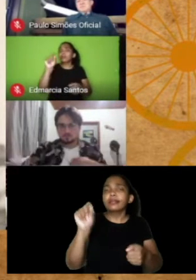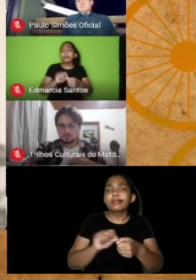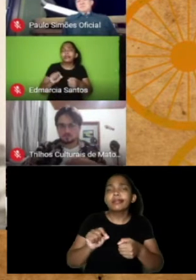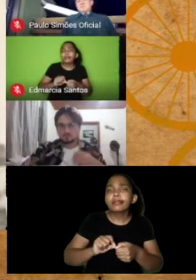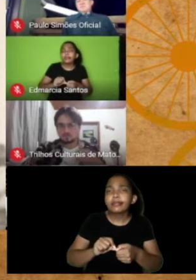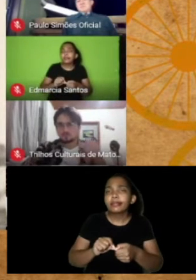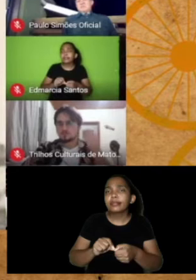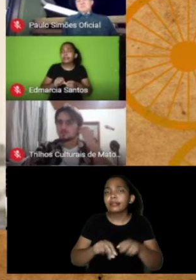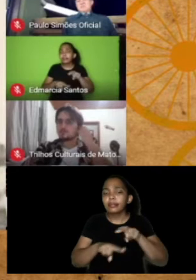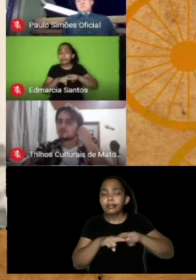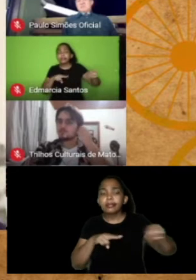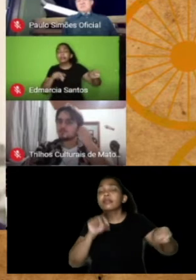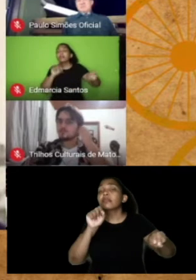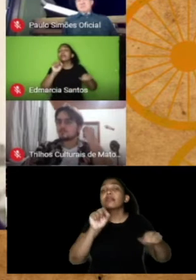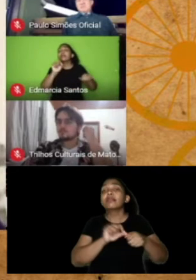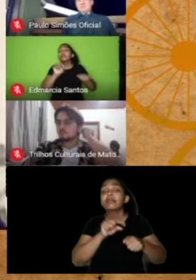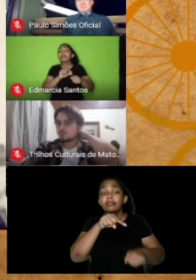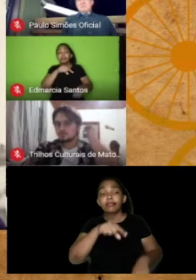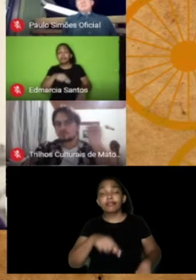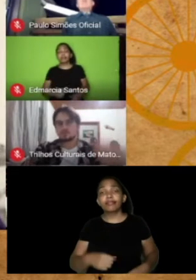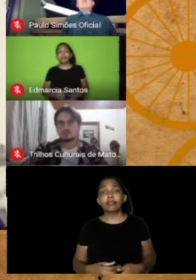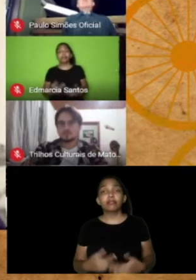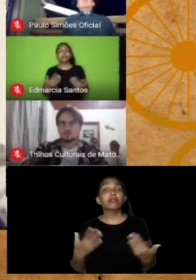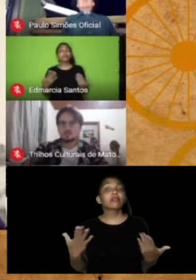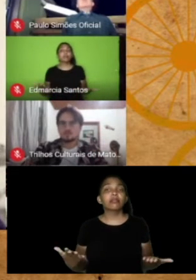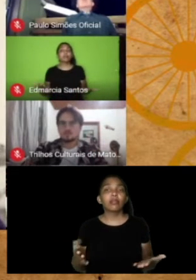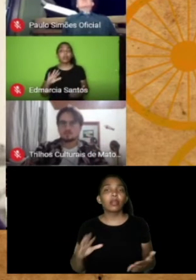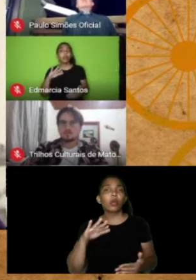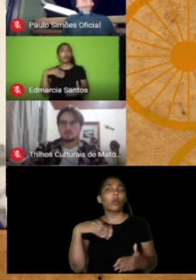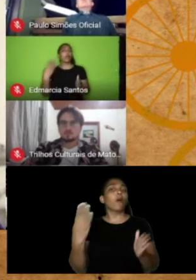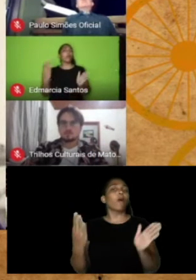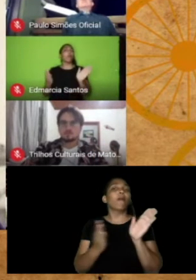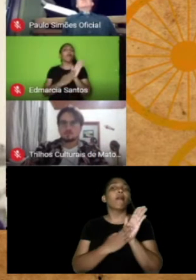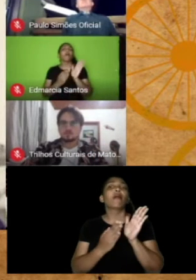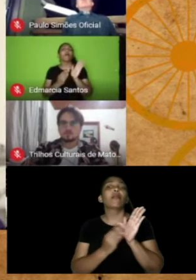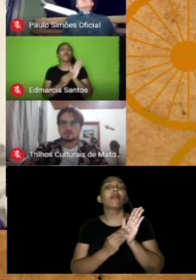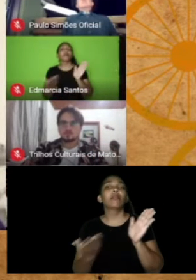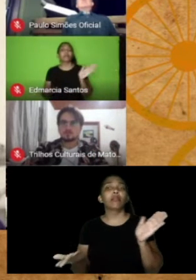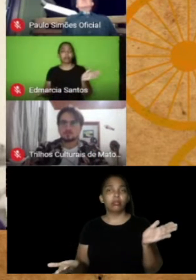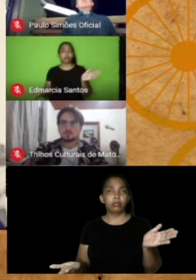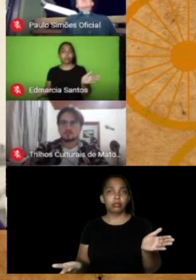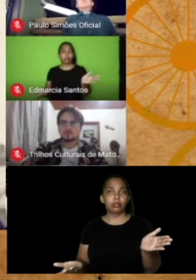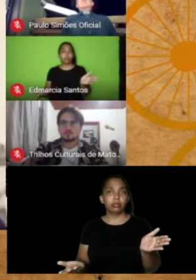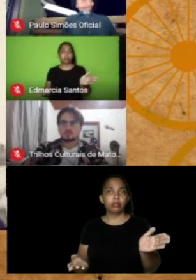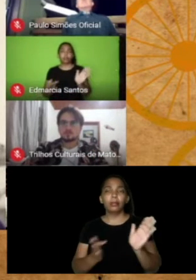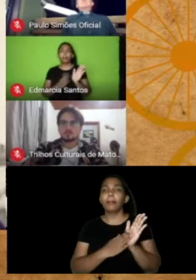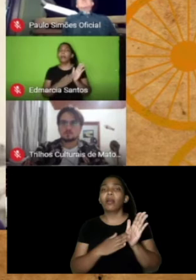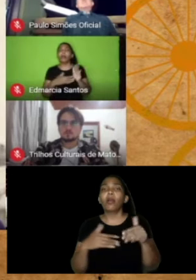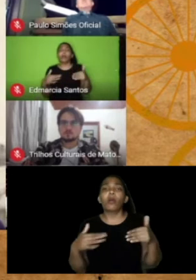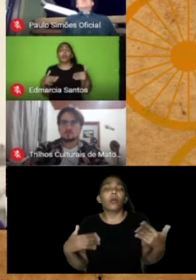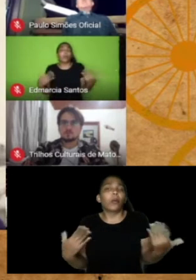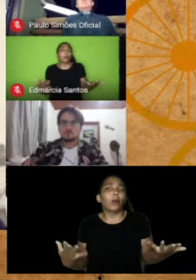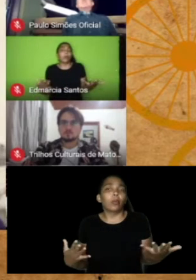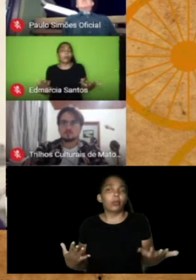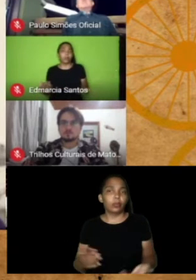com a ferrovia, né? Qual que é o propósito hoje da ferrovia como um